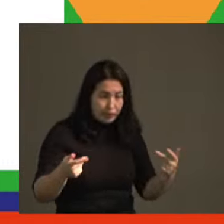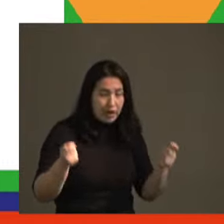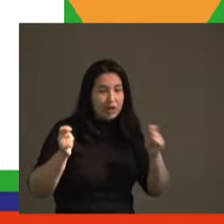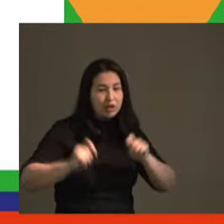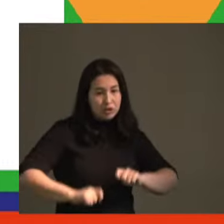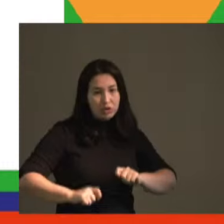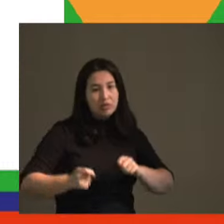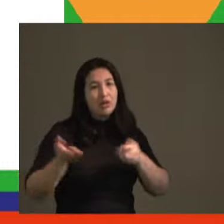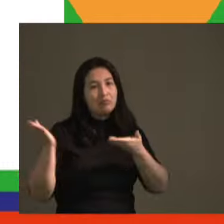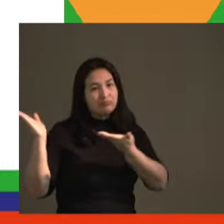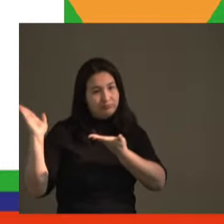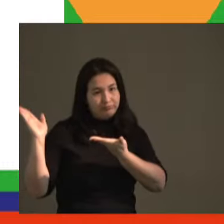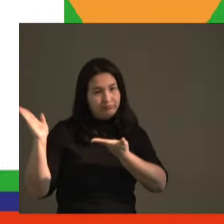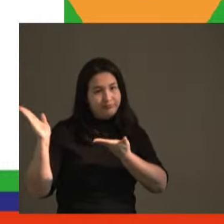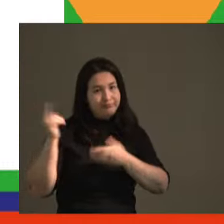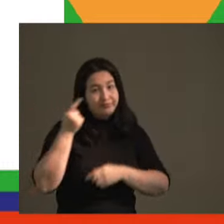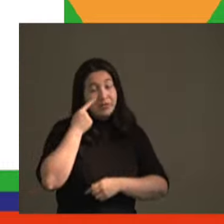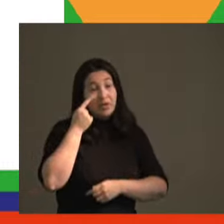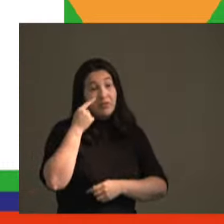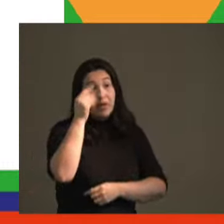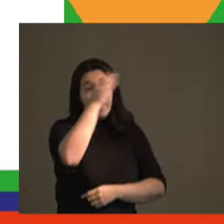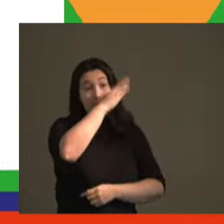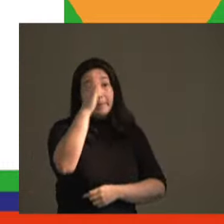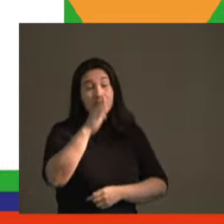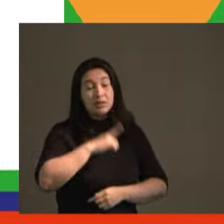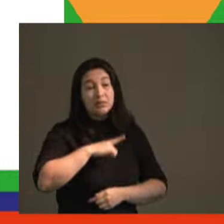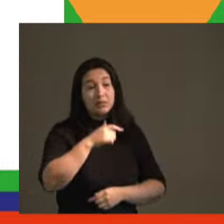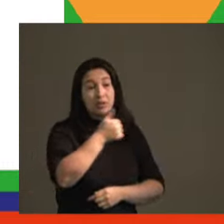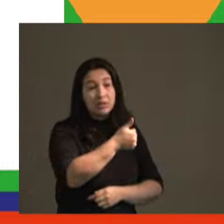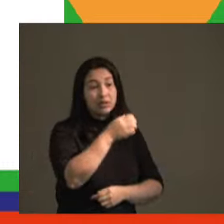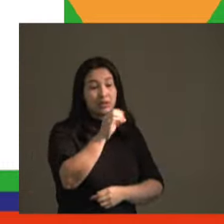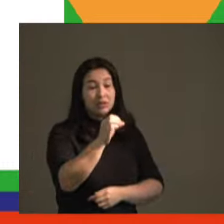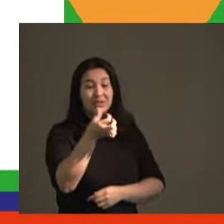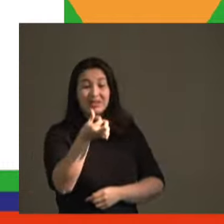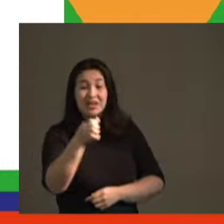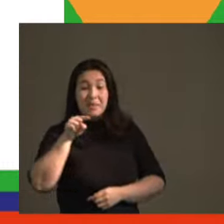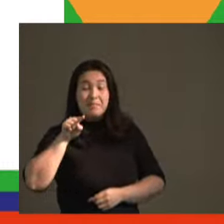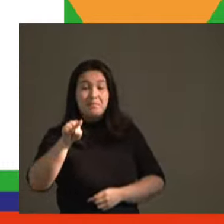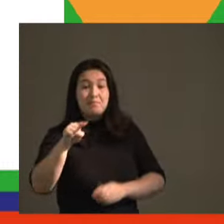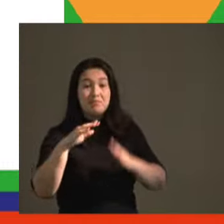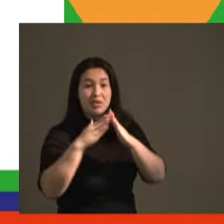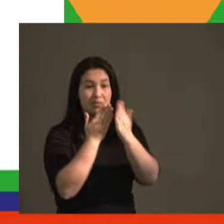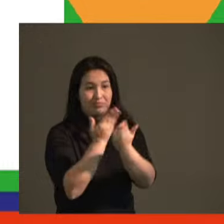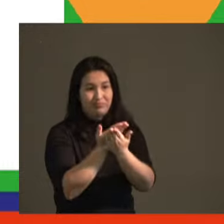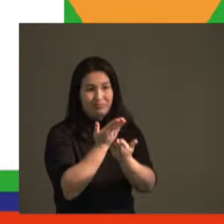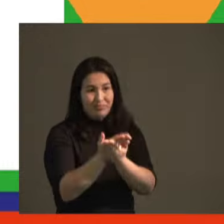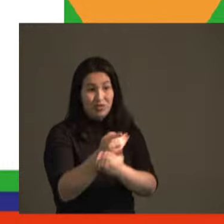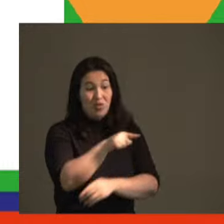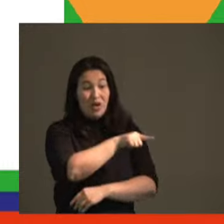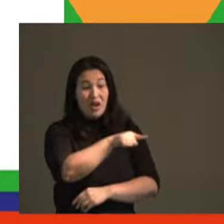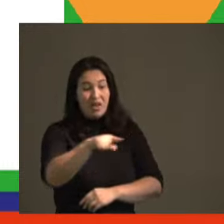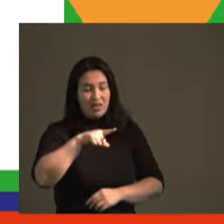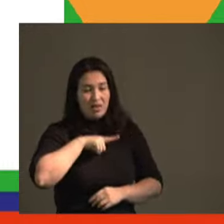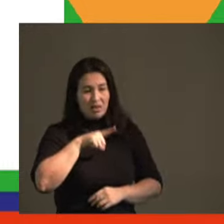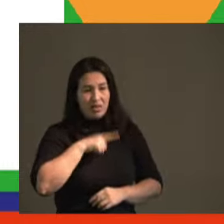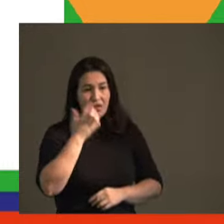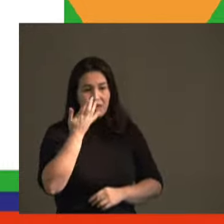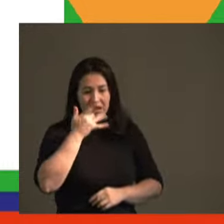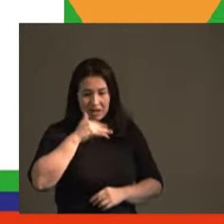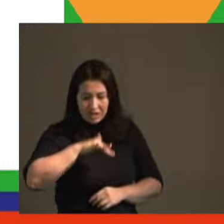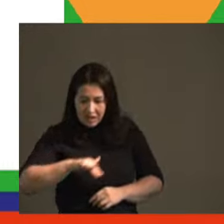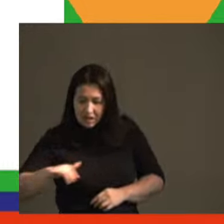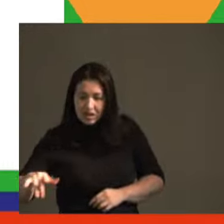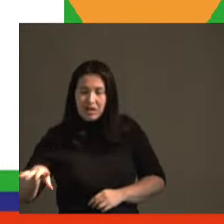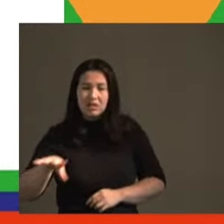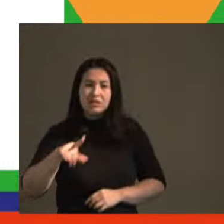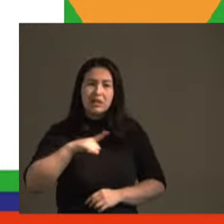aí nessa formação. No Brasil, nós temos 106 mil escolas que, nas quais estudam crianças com deficiência.